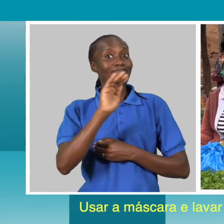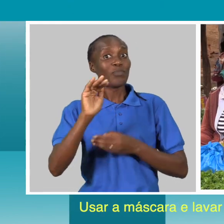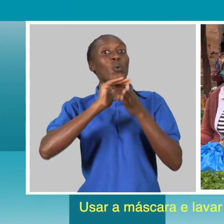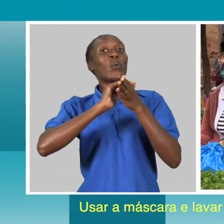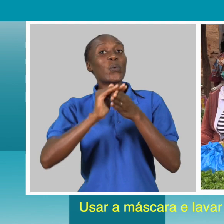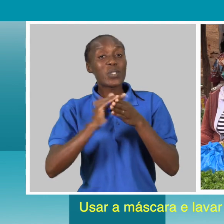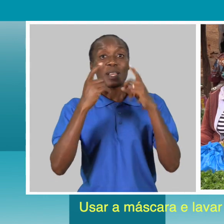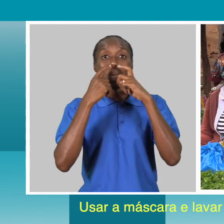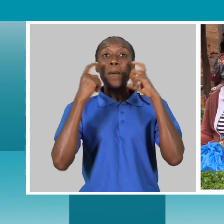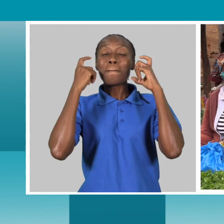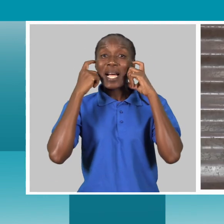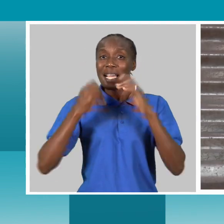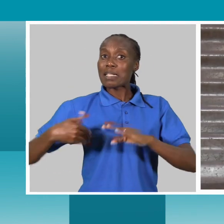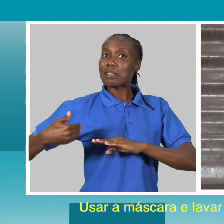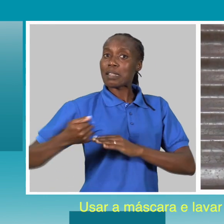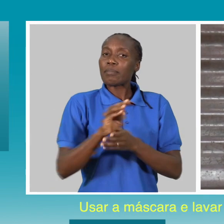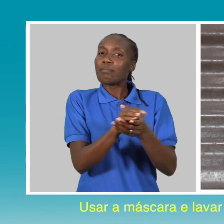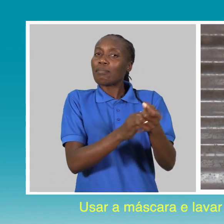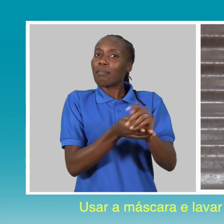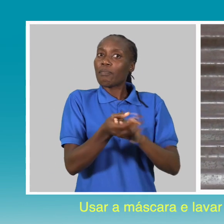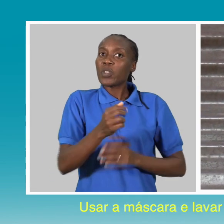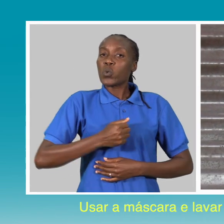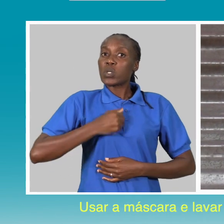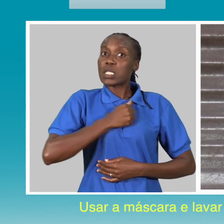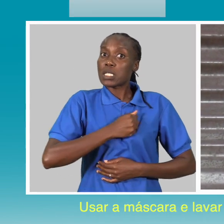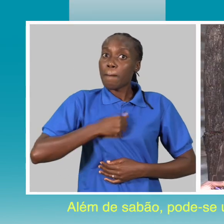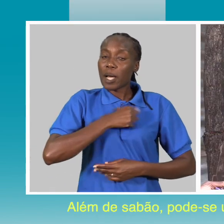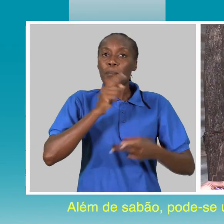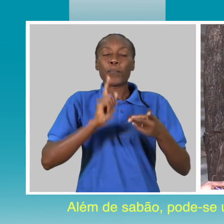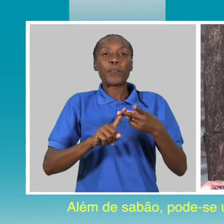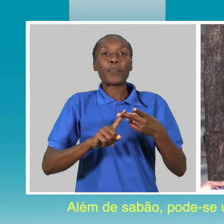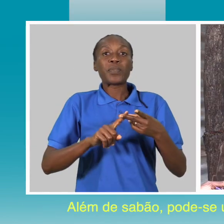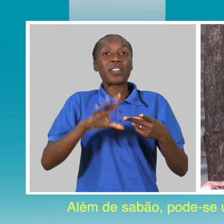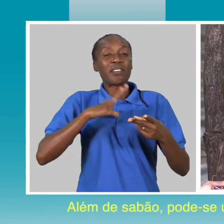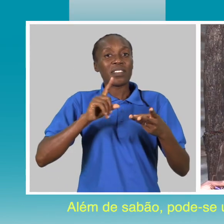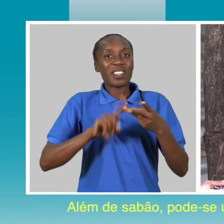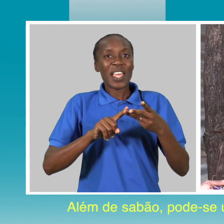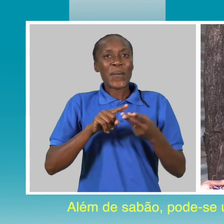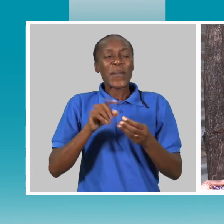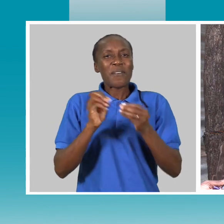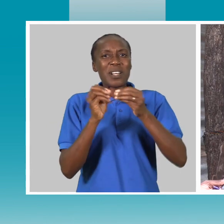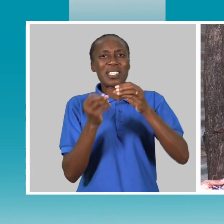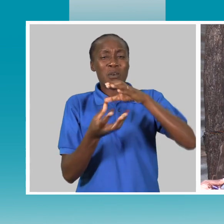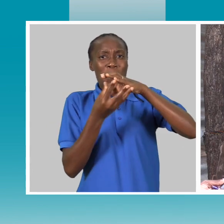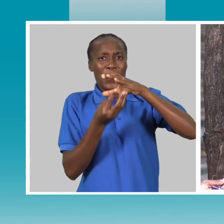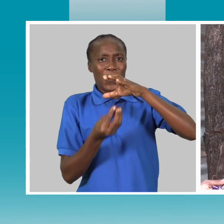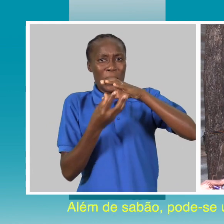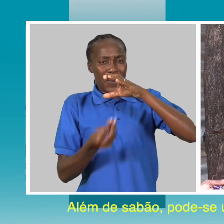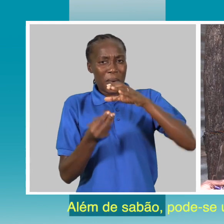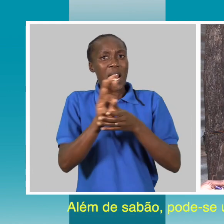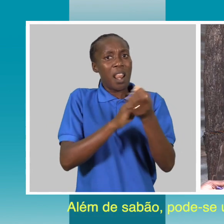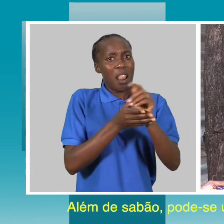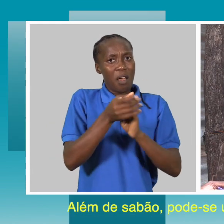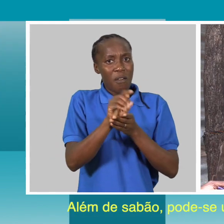máscara e que levem sempre as mãos com sabão. além de sabão, concisa, lavarem bem as